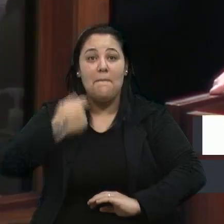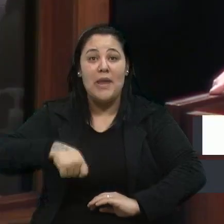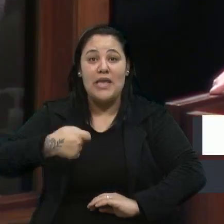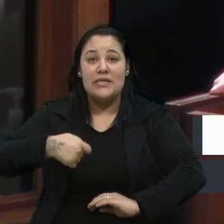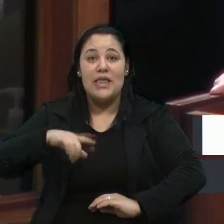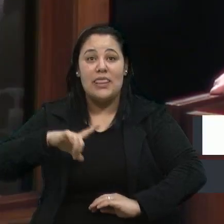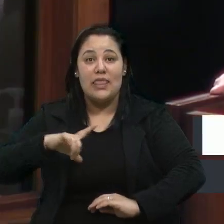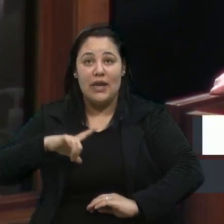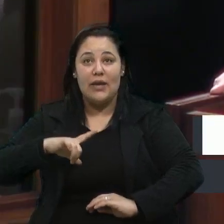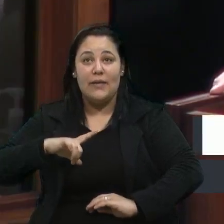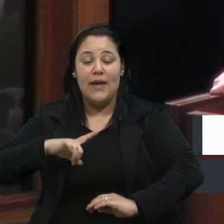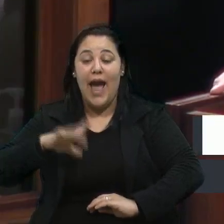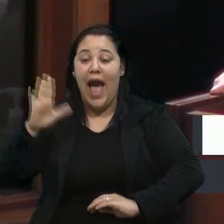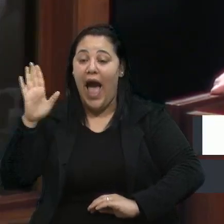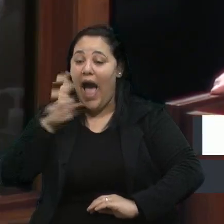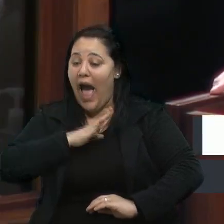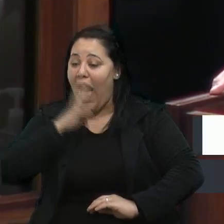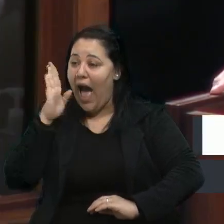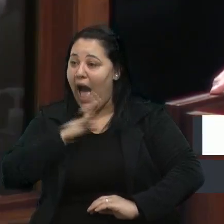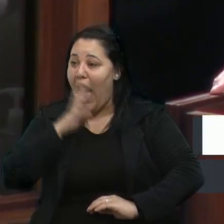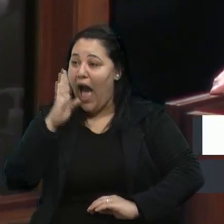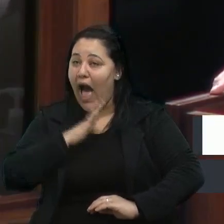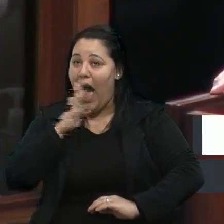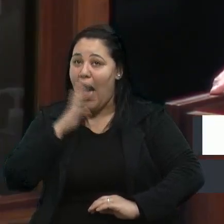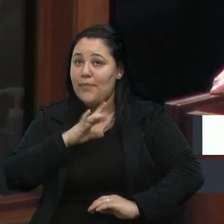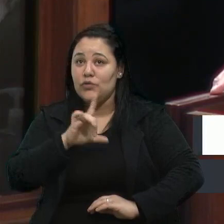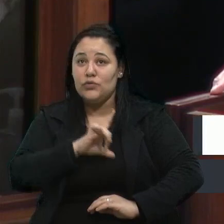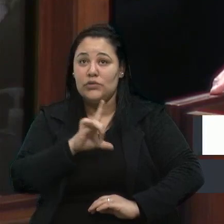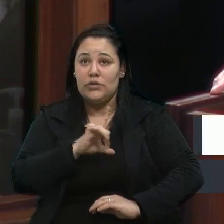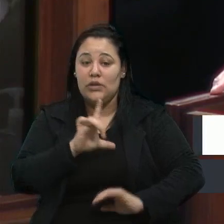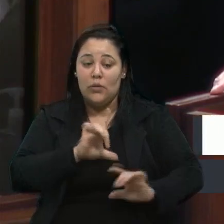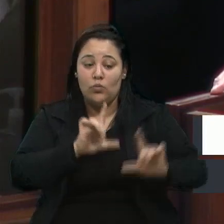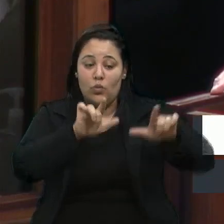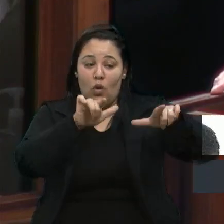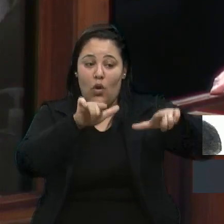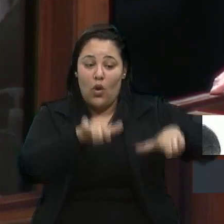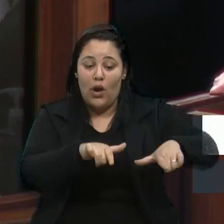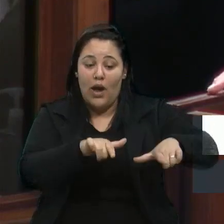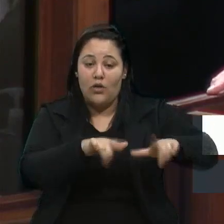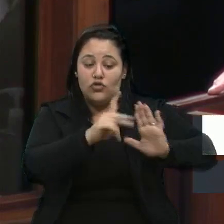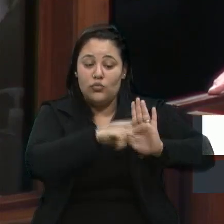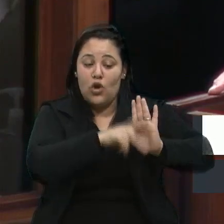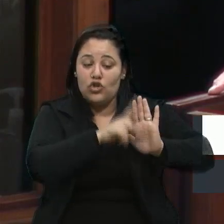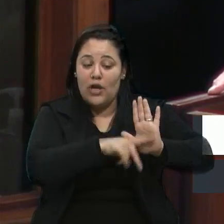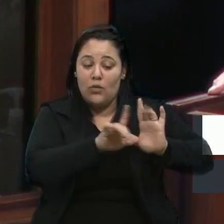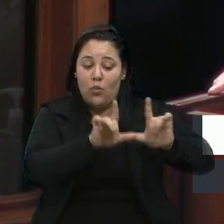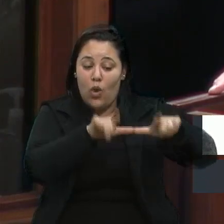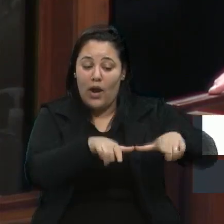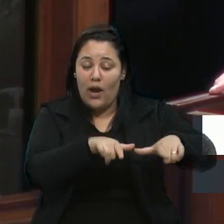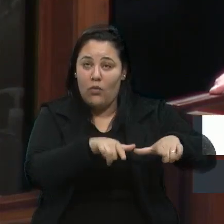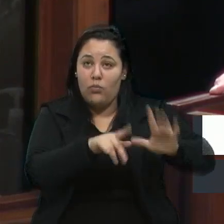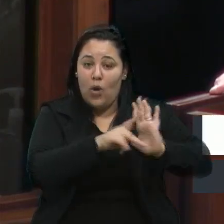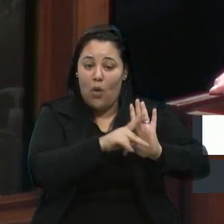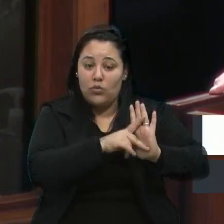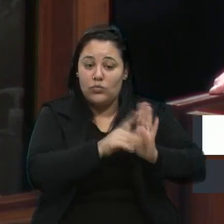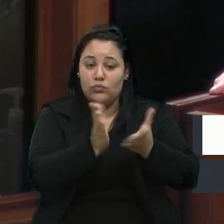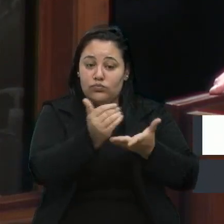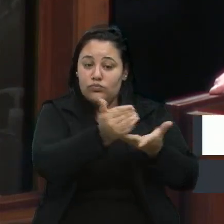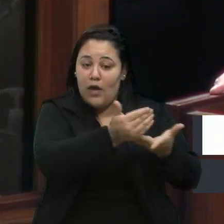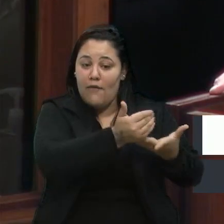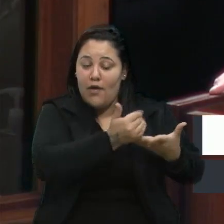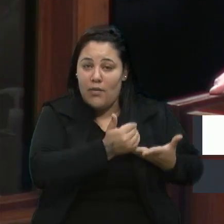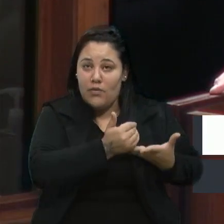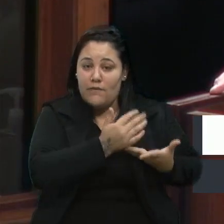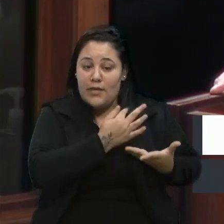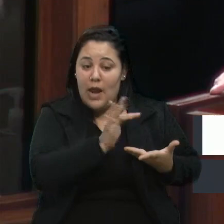forma emergencial, ter um banco de projetos. Porque, para captar verba federal, precisamos ter projetos.